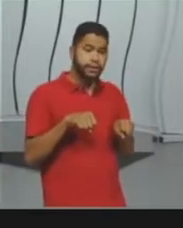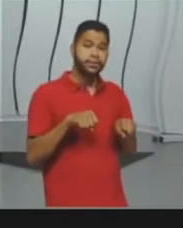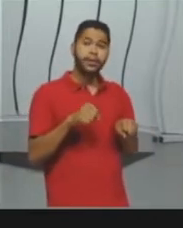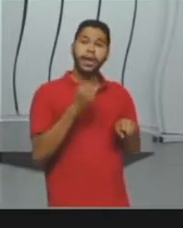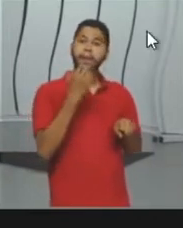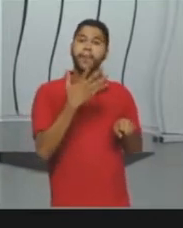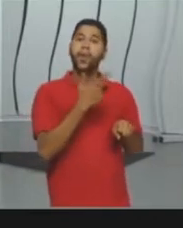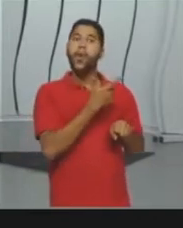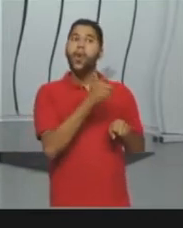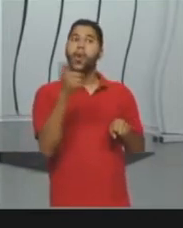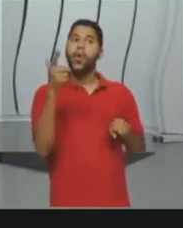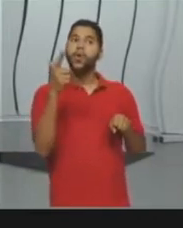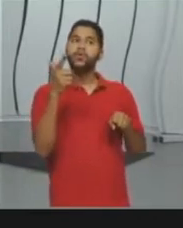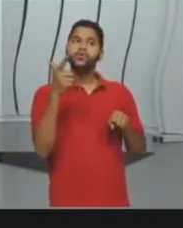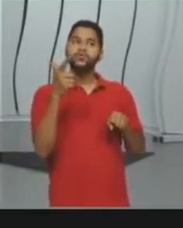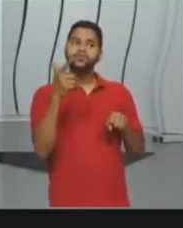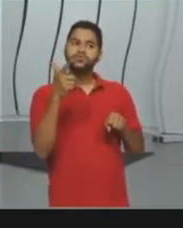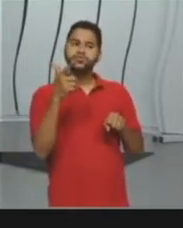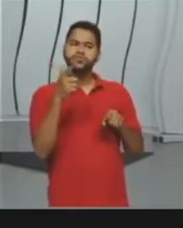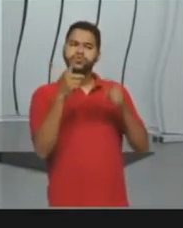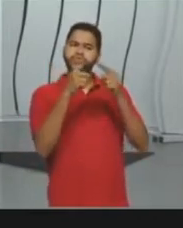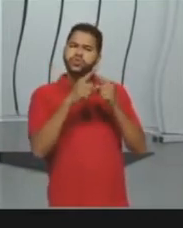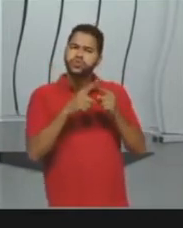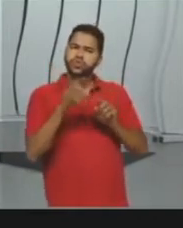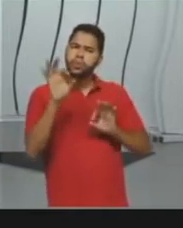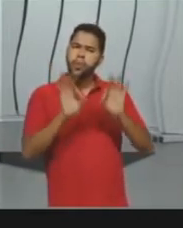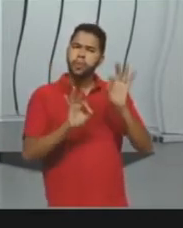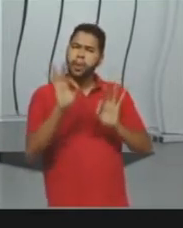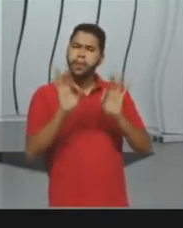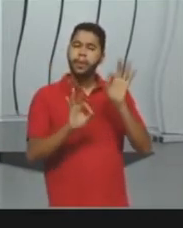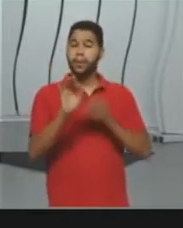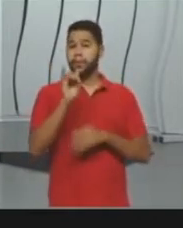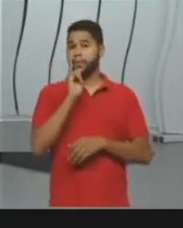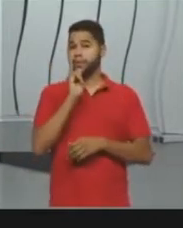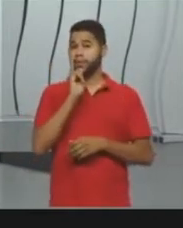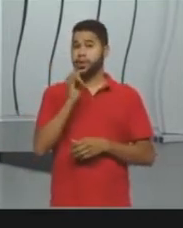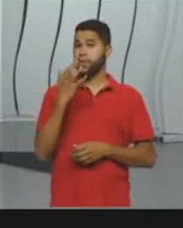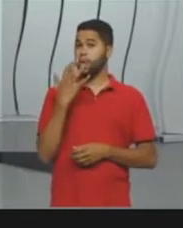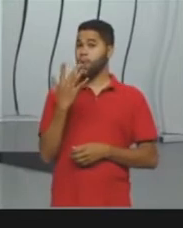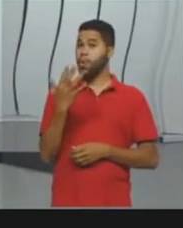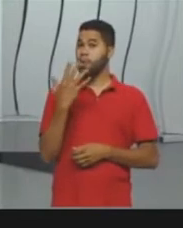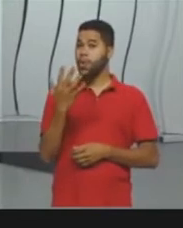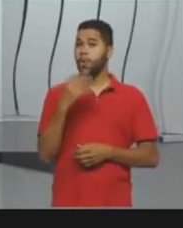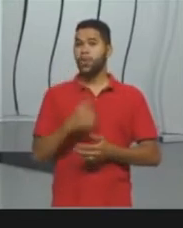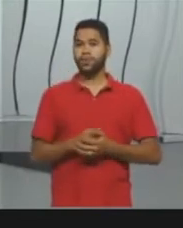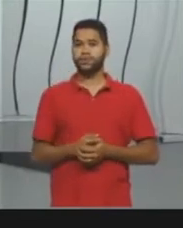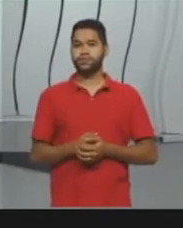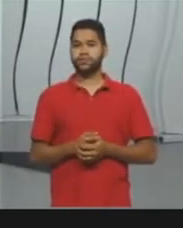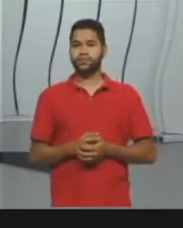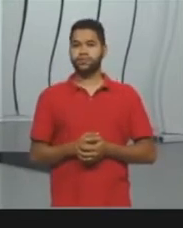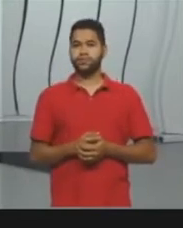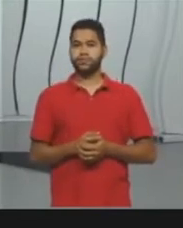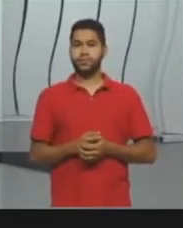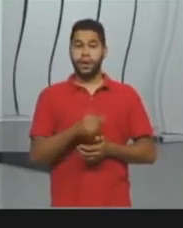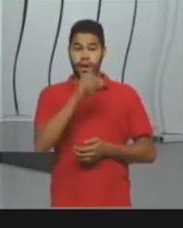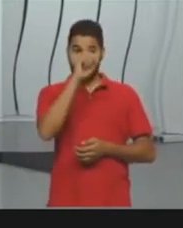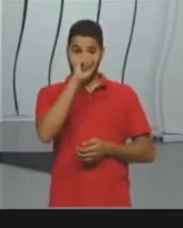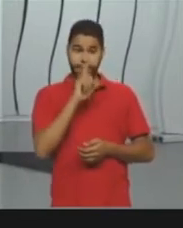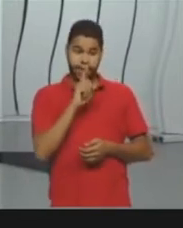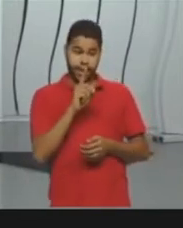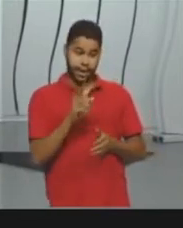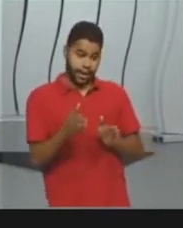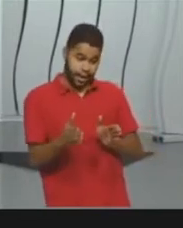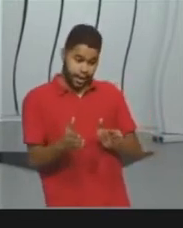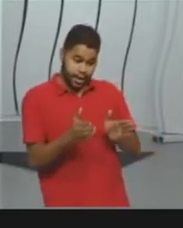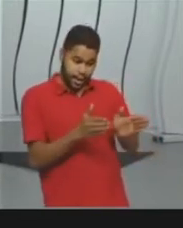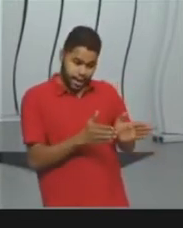outros critérios para organizar essas blusas. Por exemplo, por cor. Então você deixará as camisas amarelas próximas